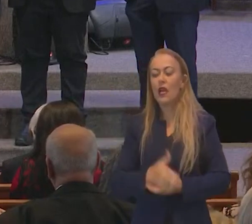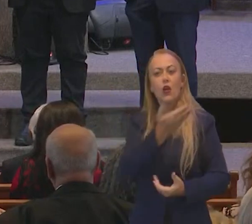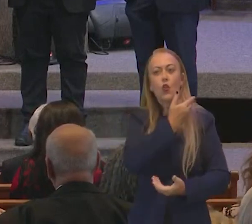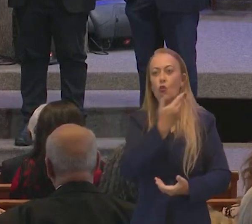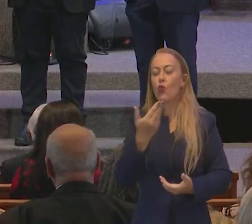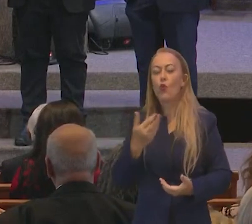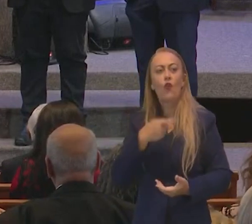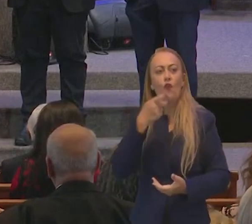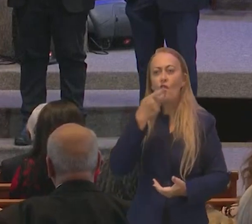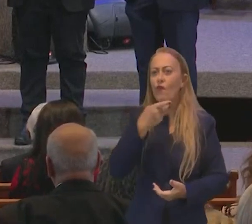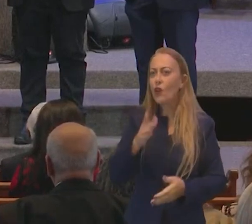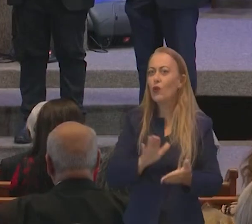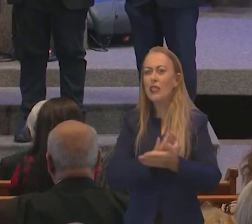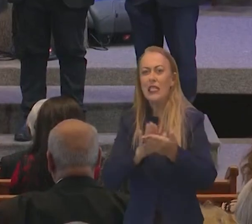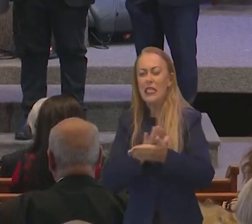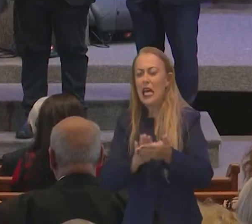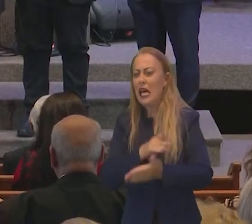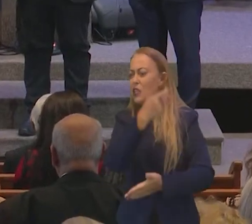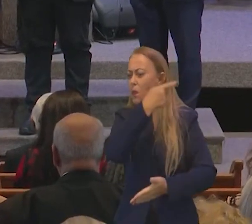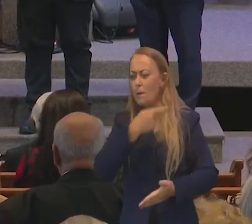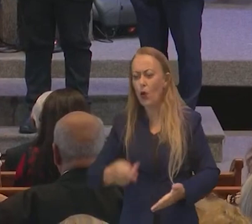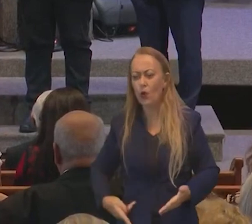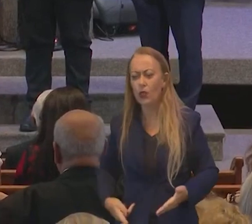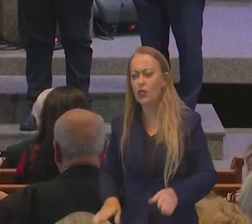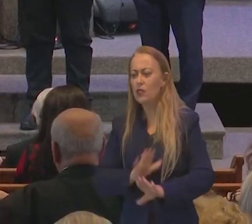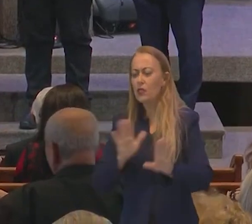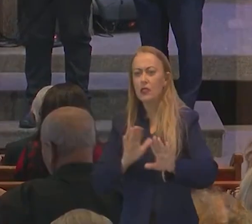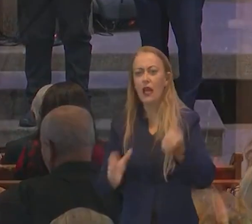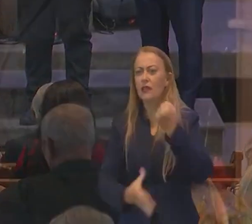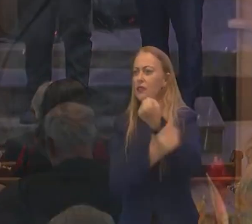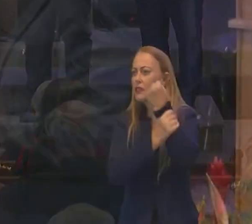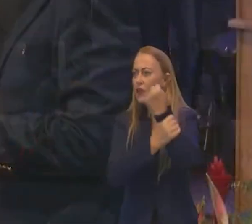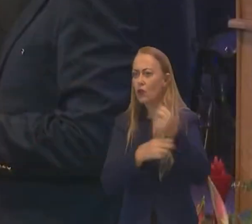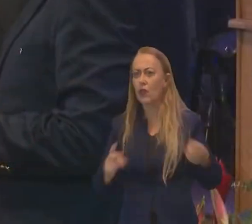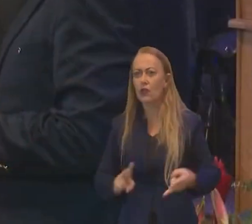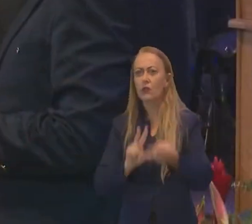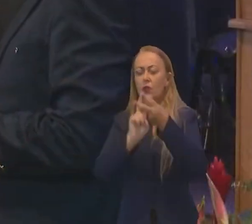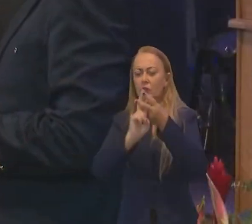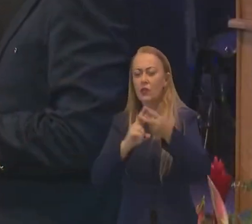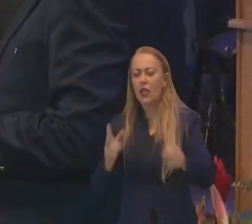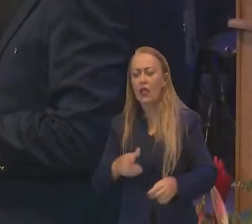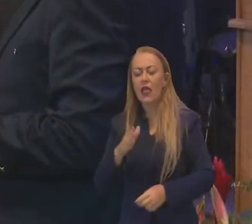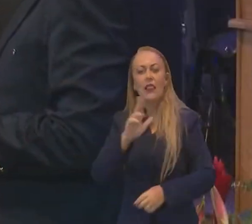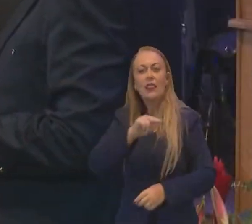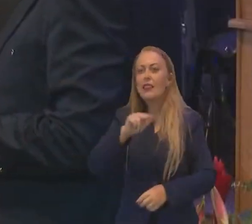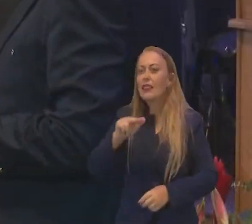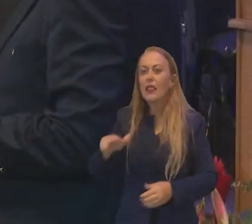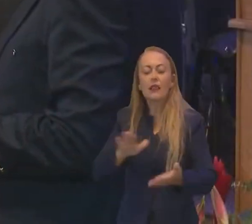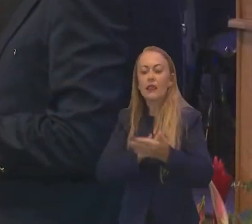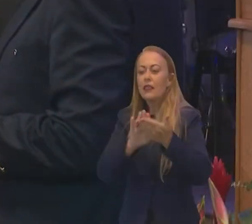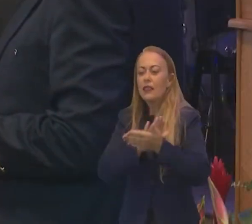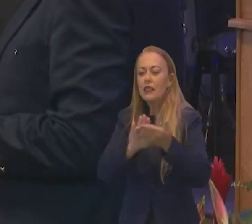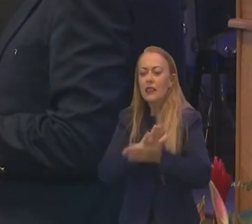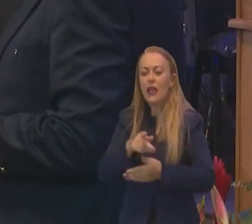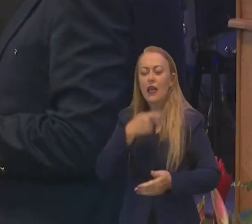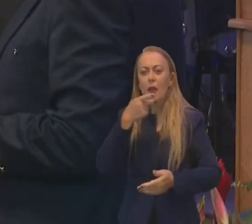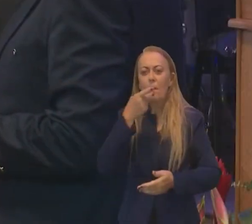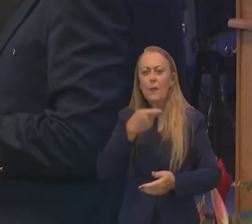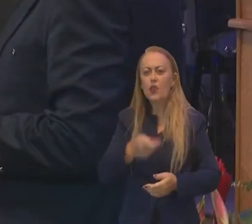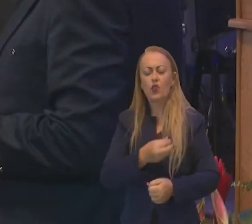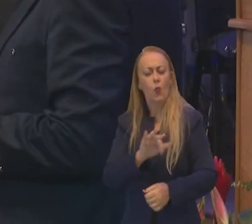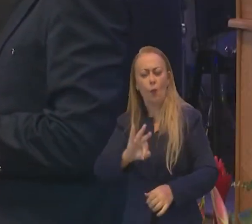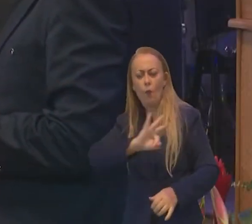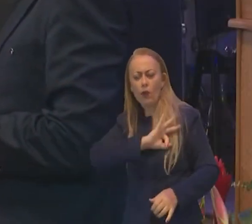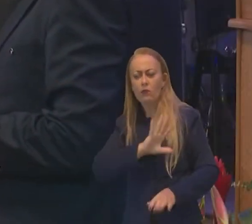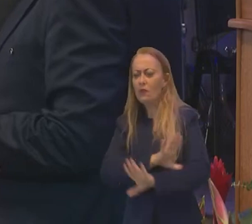agrediu o sistema de segurança pública, não agrediu o sistema de segurança penitenciário, não falou mal das autoridades que trabalham, não falou mal de polícia, não